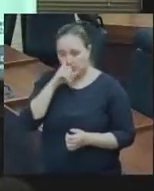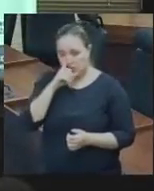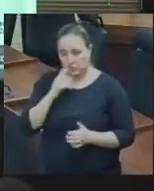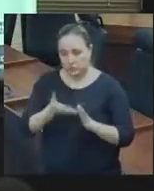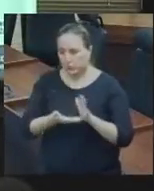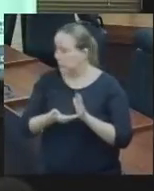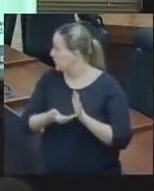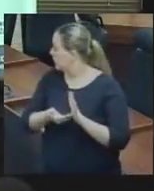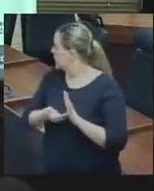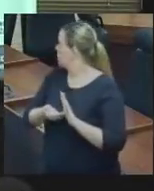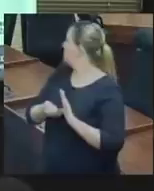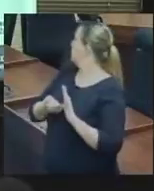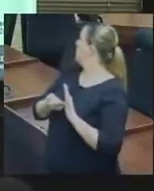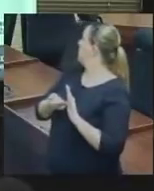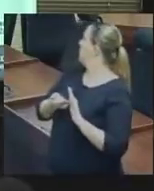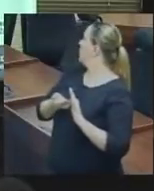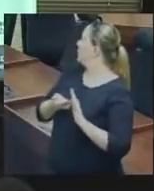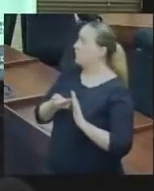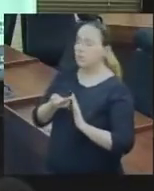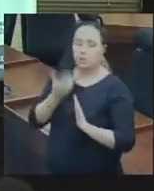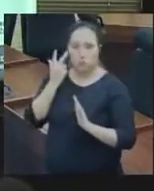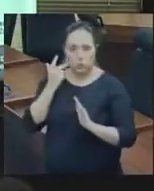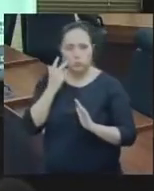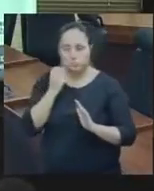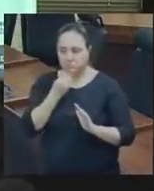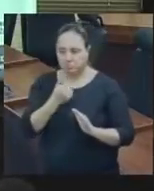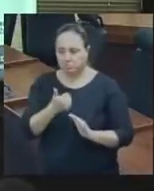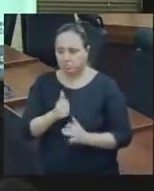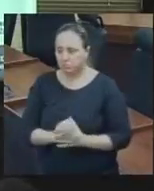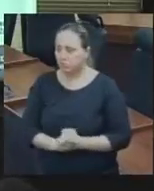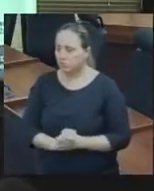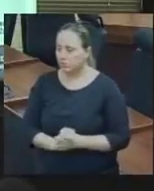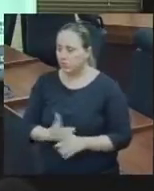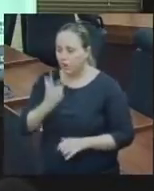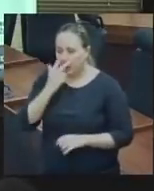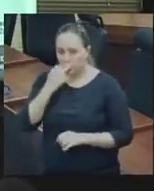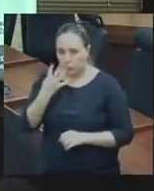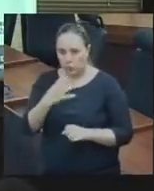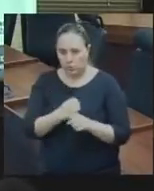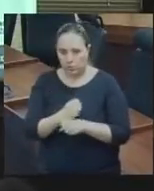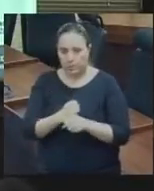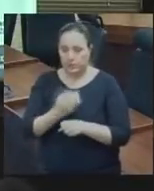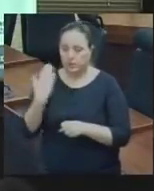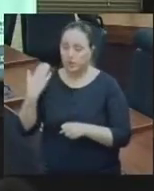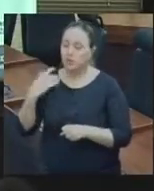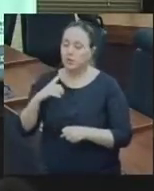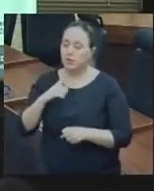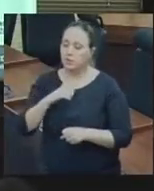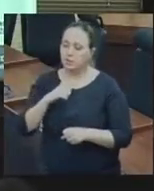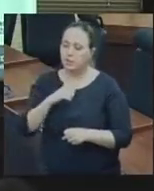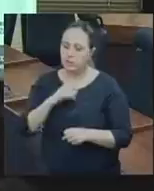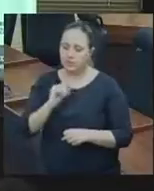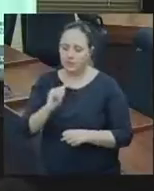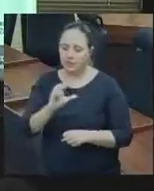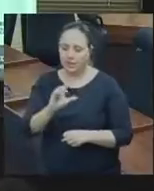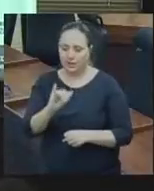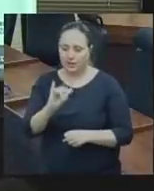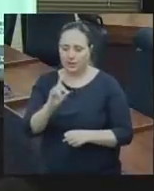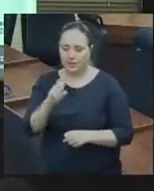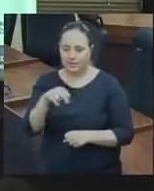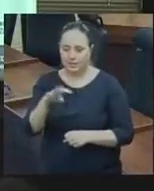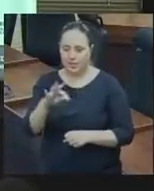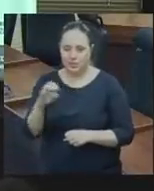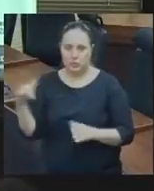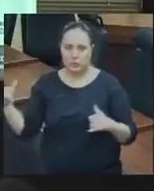né é alguns anos atrás eu acho que quatro anos atrás houve um acidente horrível salvo engano em congonhas